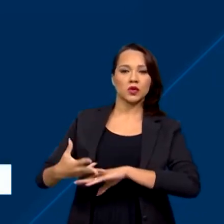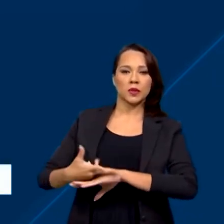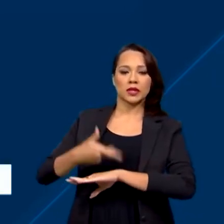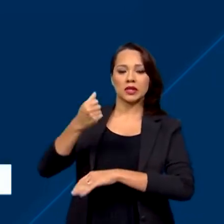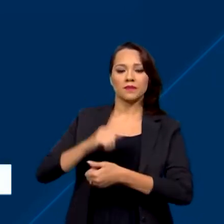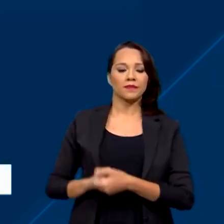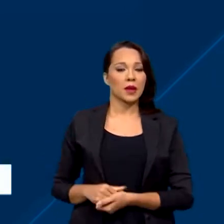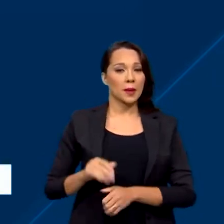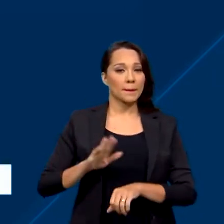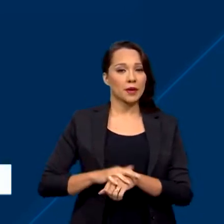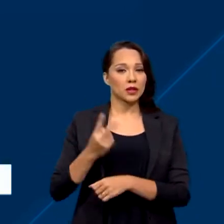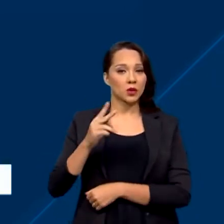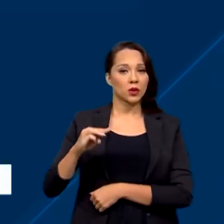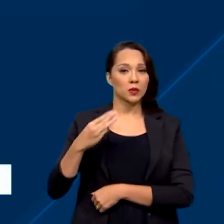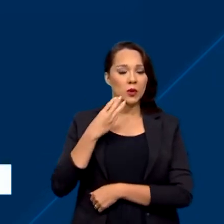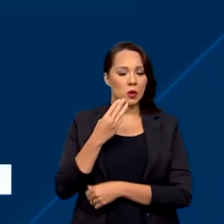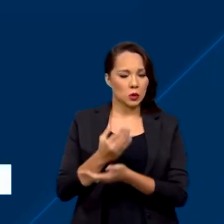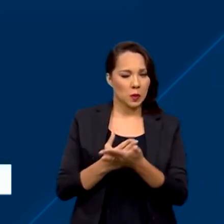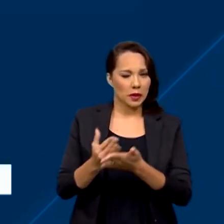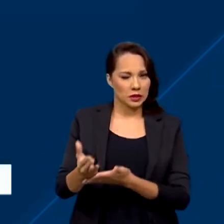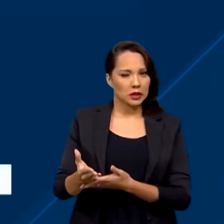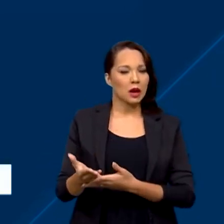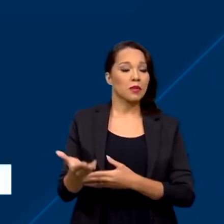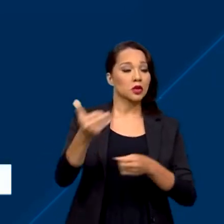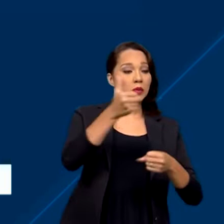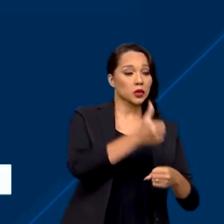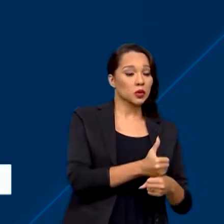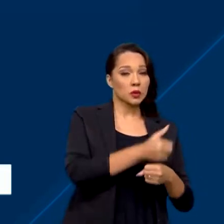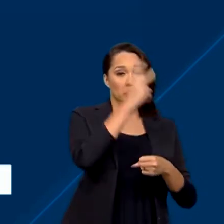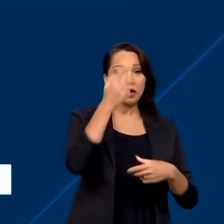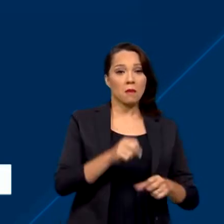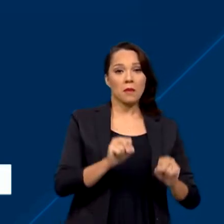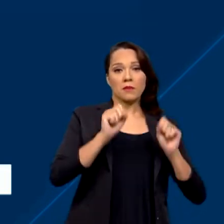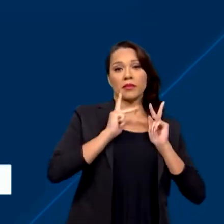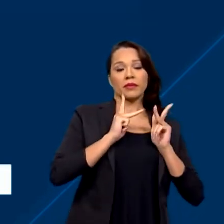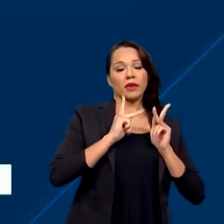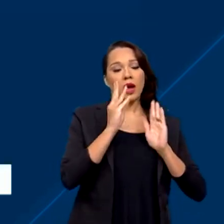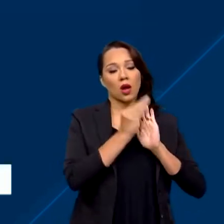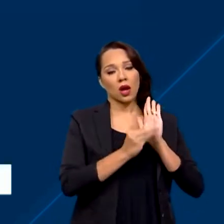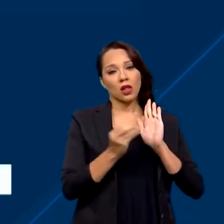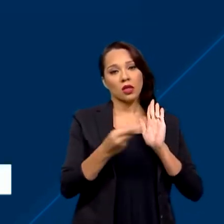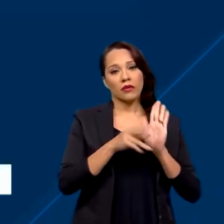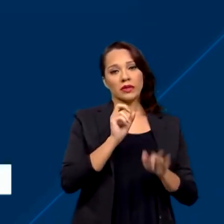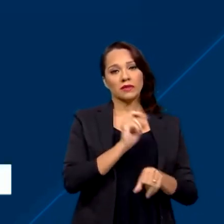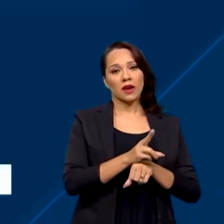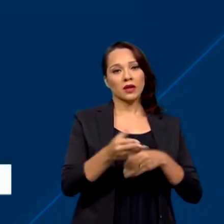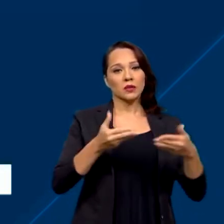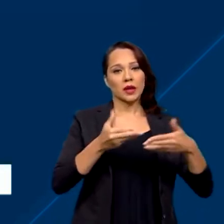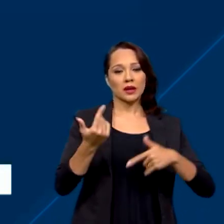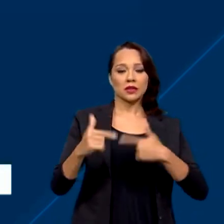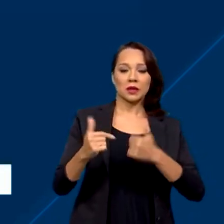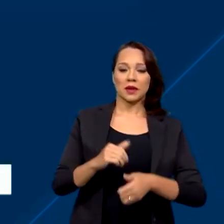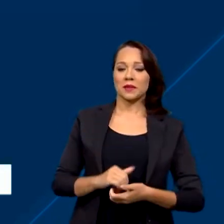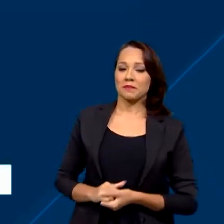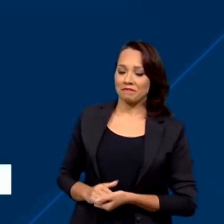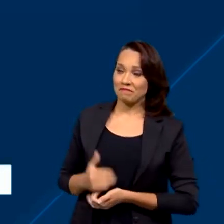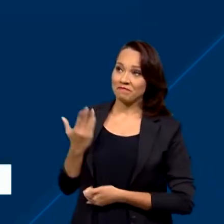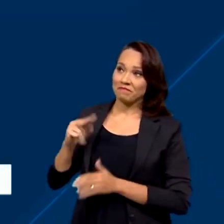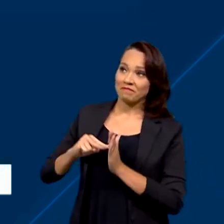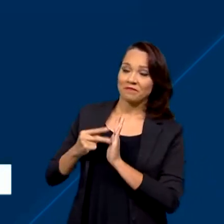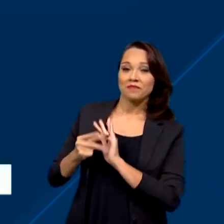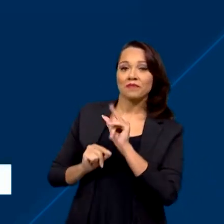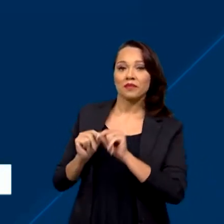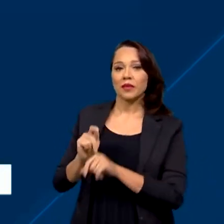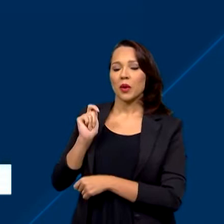2 milhões pela formação inicial para substituir quem se aposenta e preencher novas vagas no mercado de trabalho. Isso quer dizer